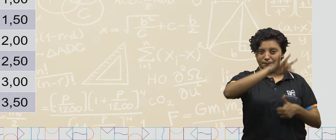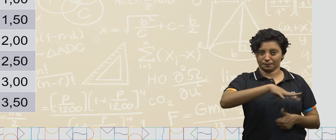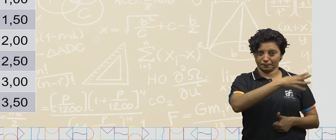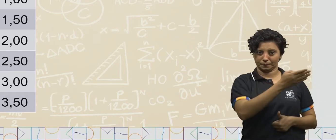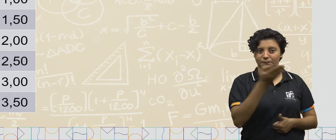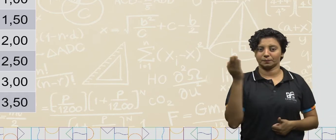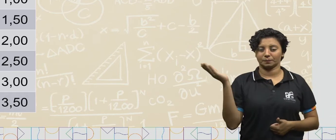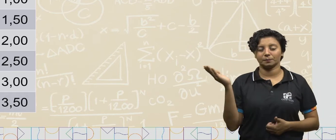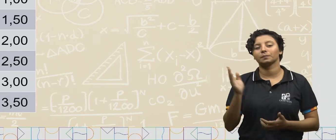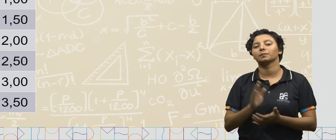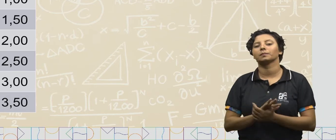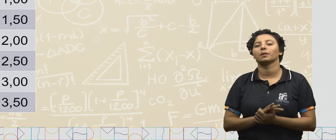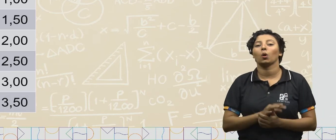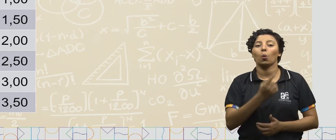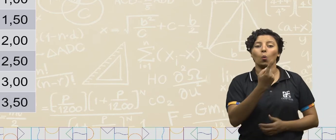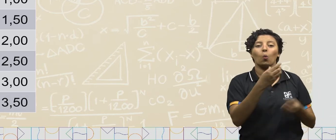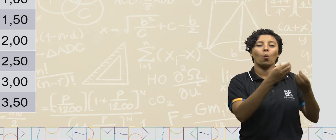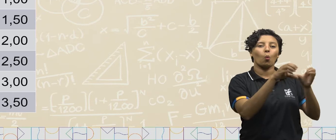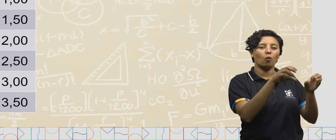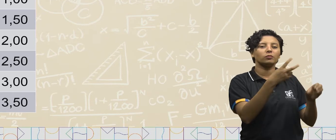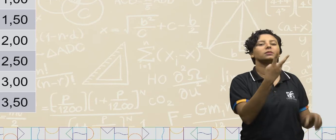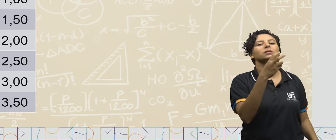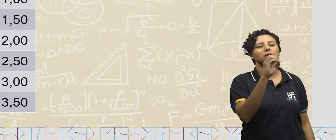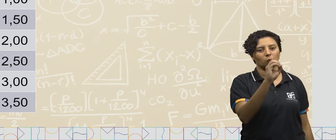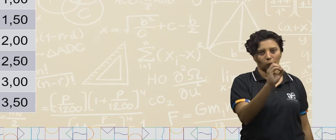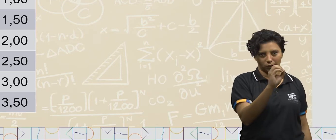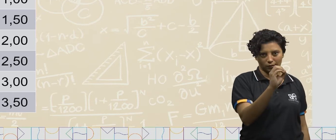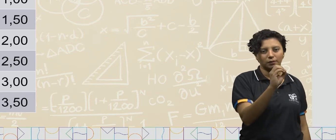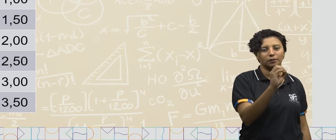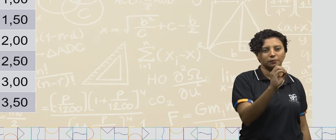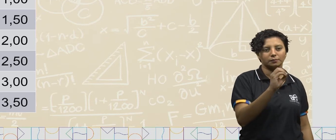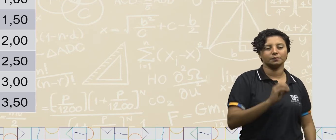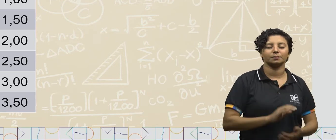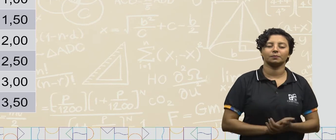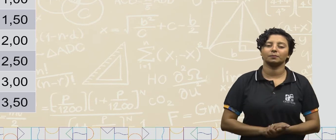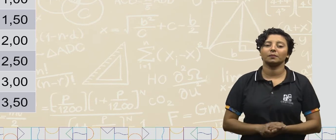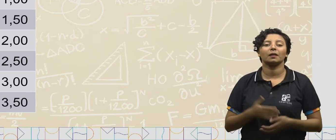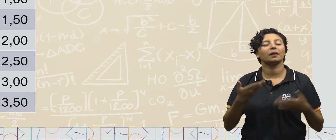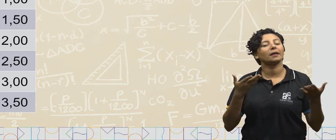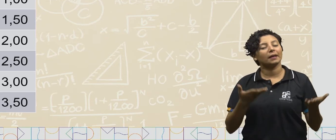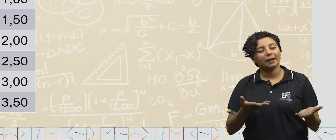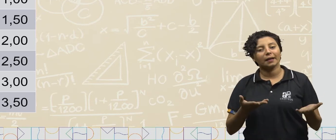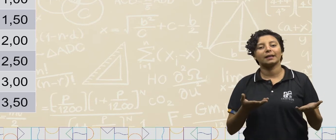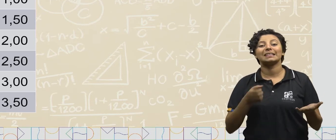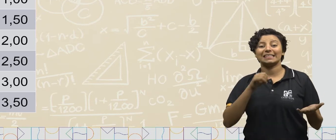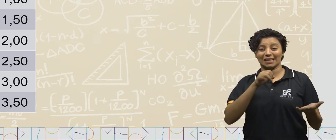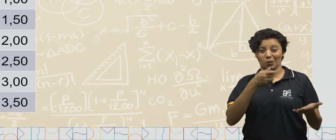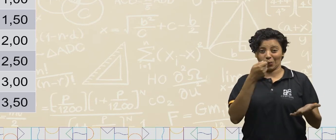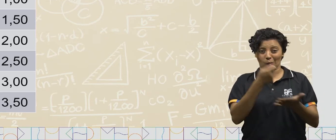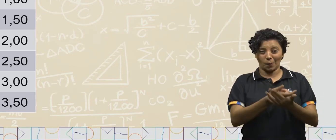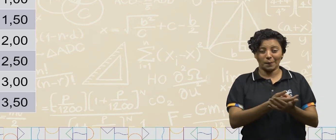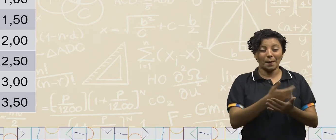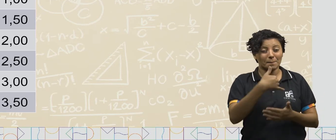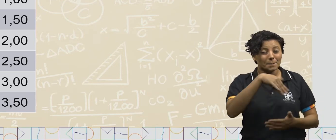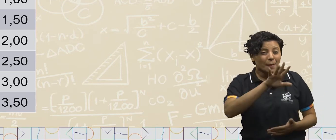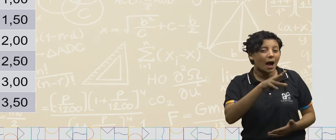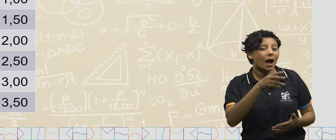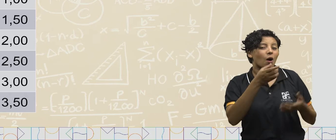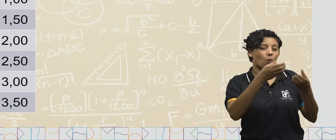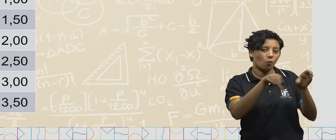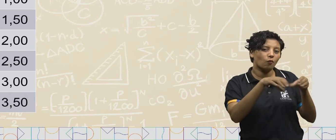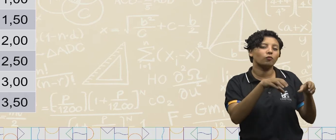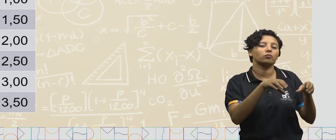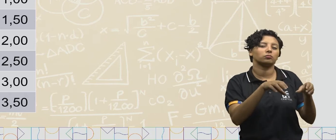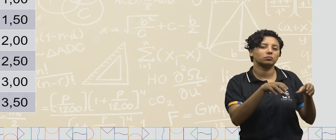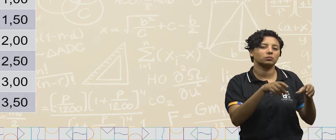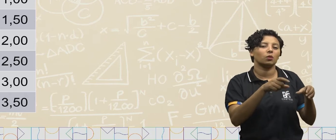a unidade de ovo custa 50 centavos. Dessa forma, se quisermos levar mais